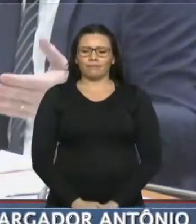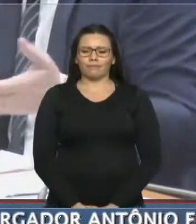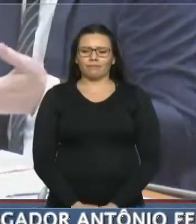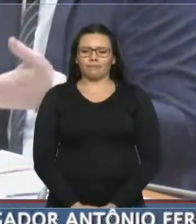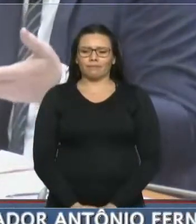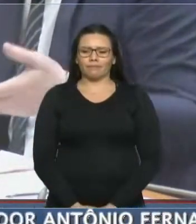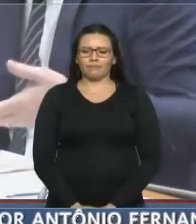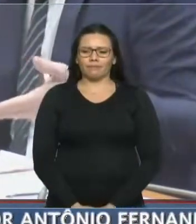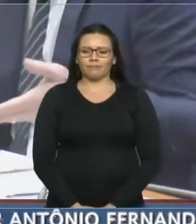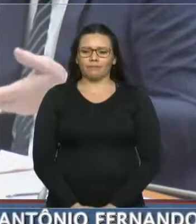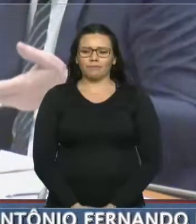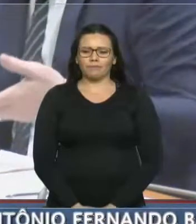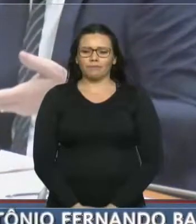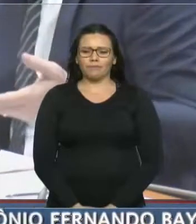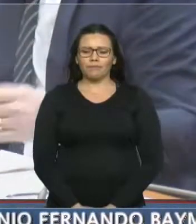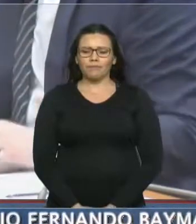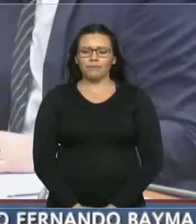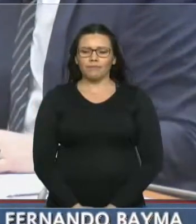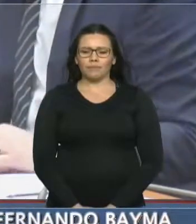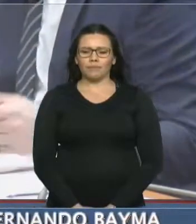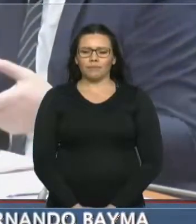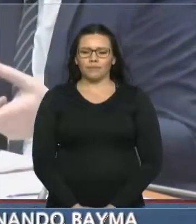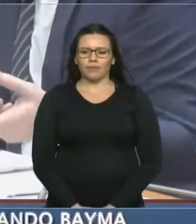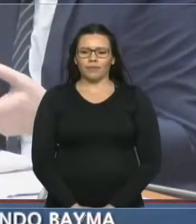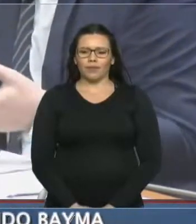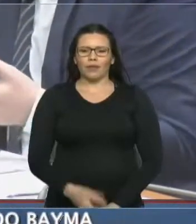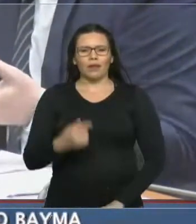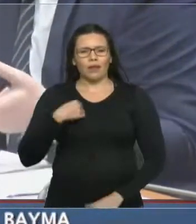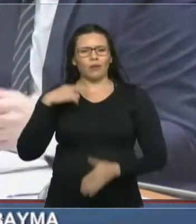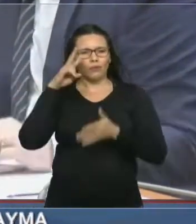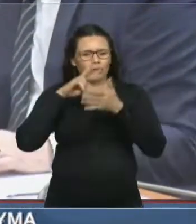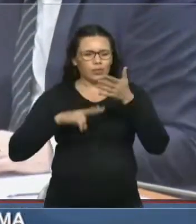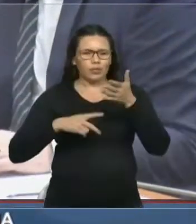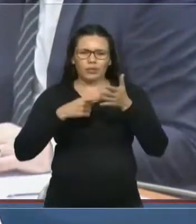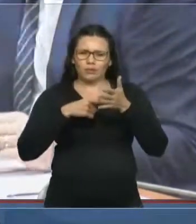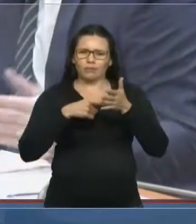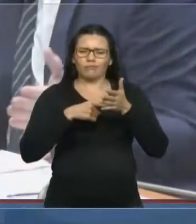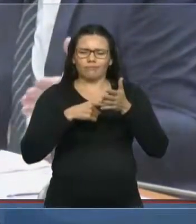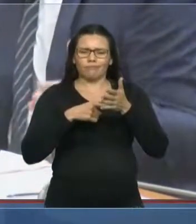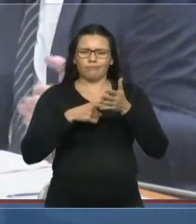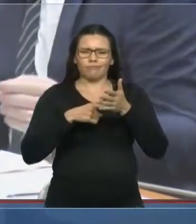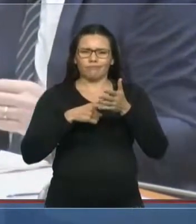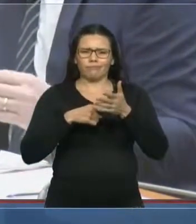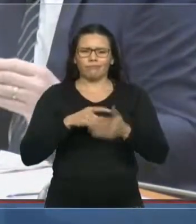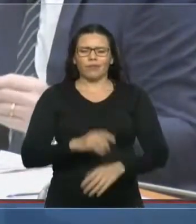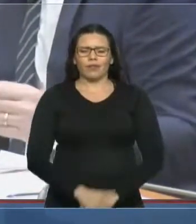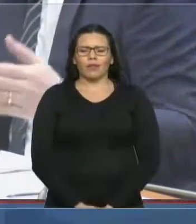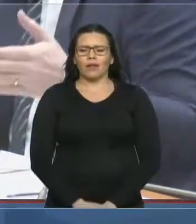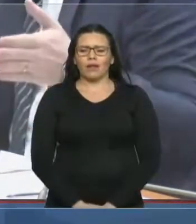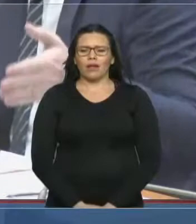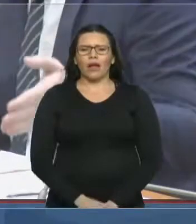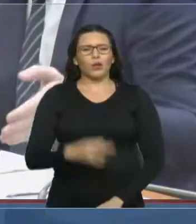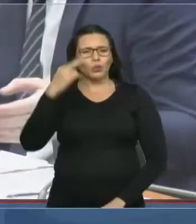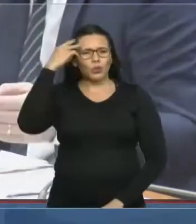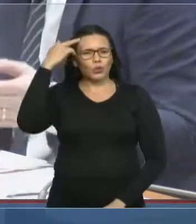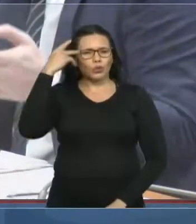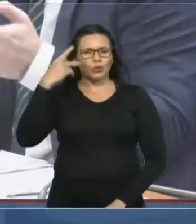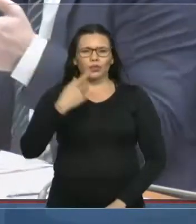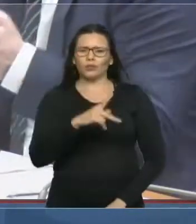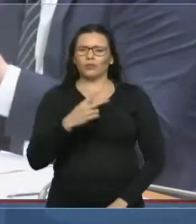E eu fiz aqui uma leitura breve de um currículo resumido. O desembargador Baiman foi